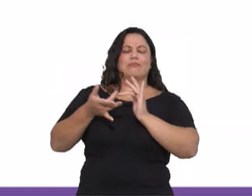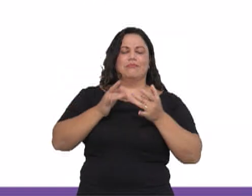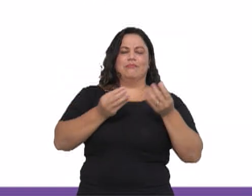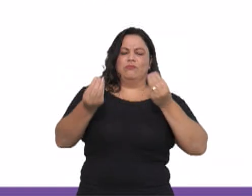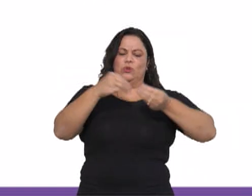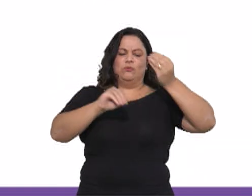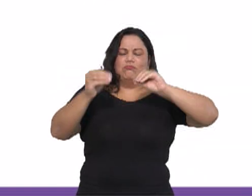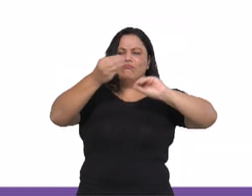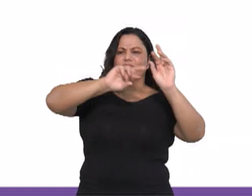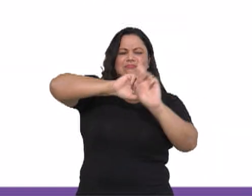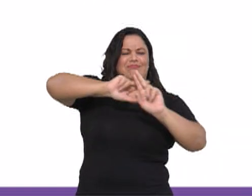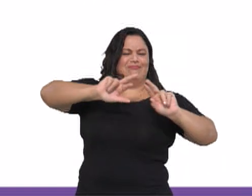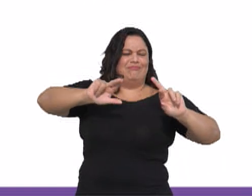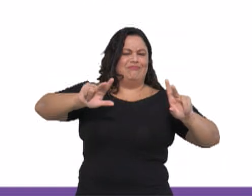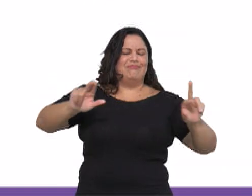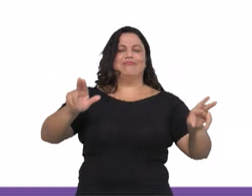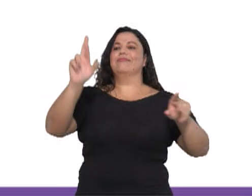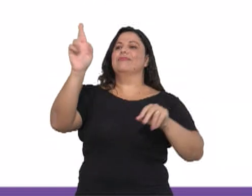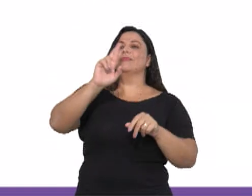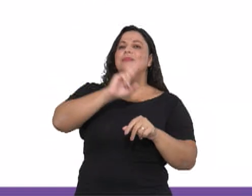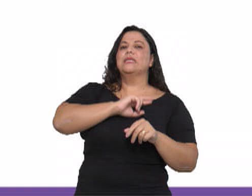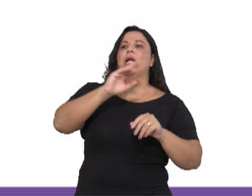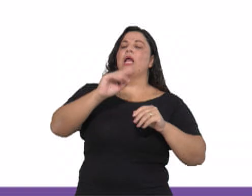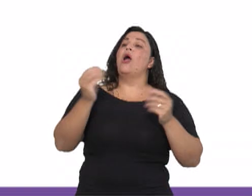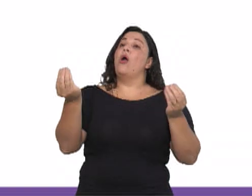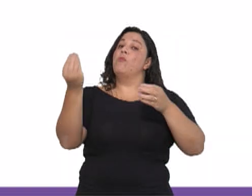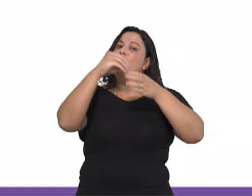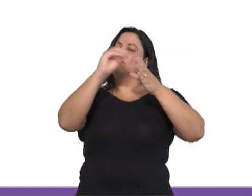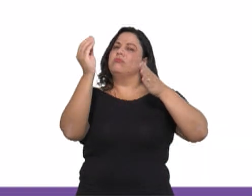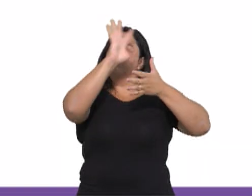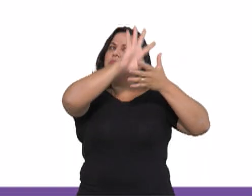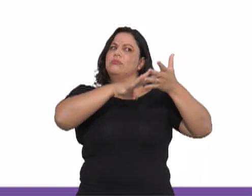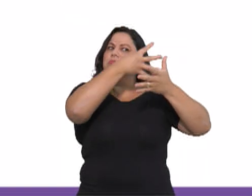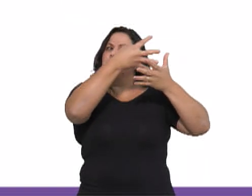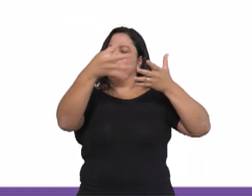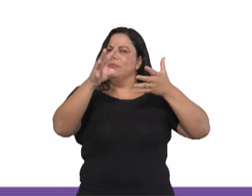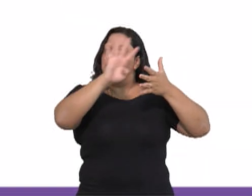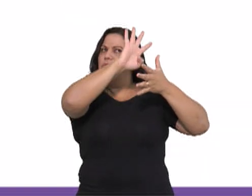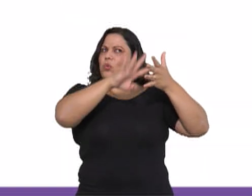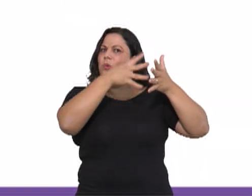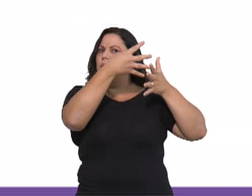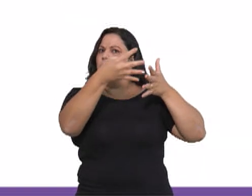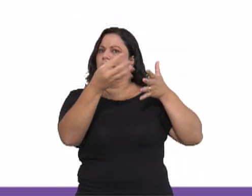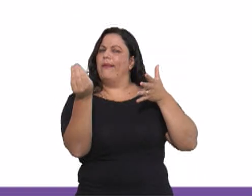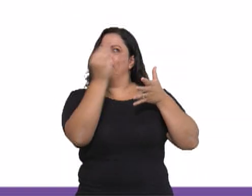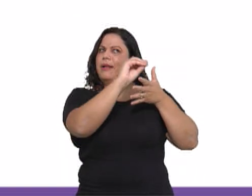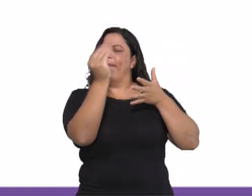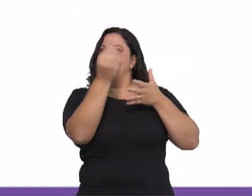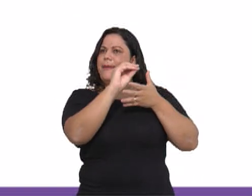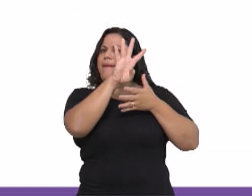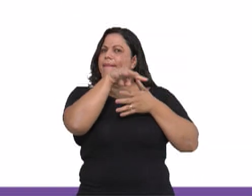do calendário oficial. Muitas delas foram incorporadas ao calendário oficial. Nelas podemos